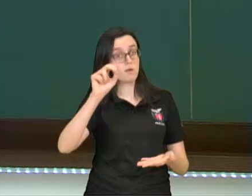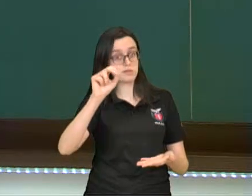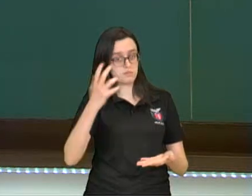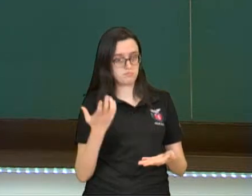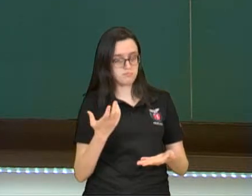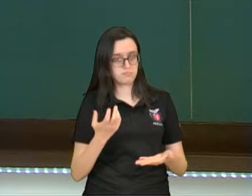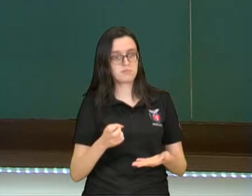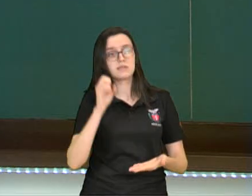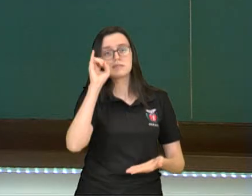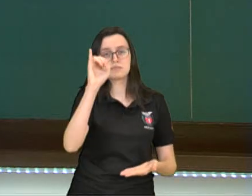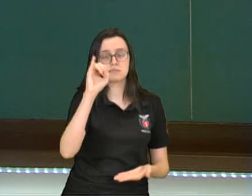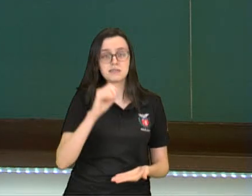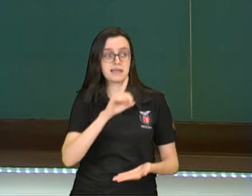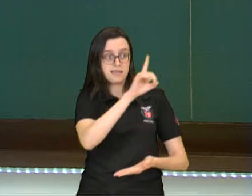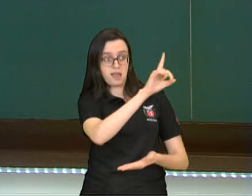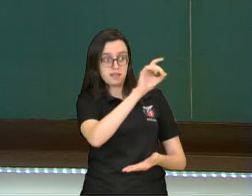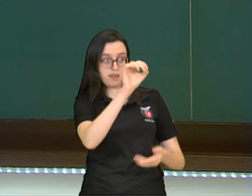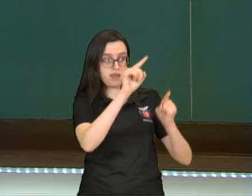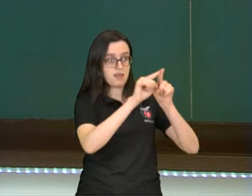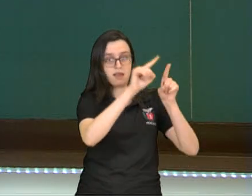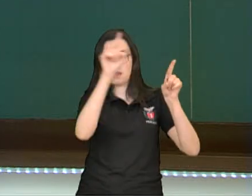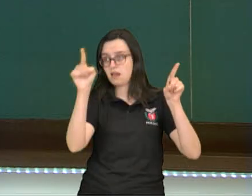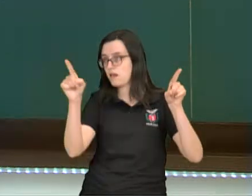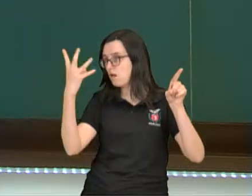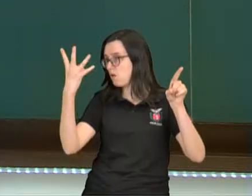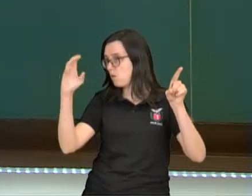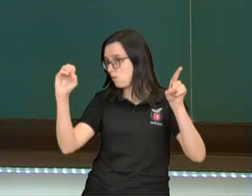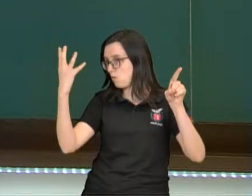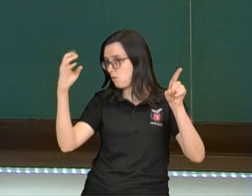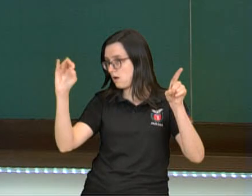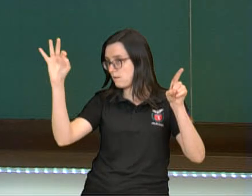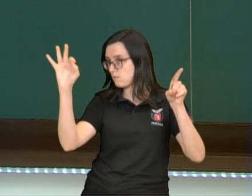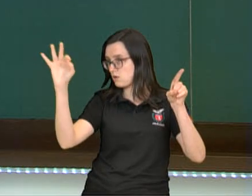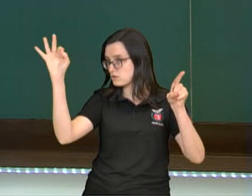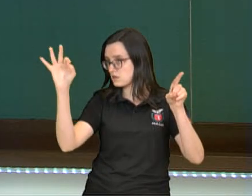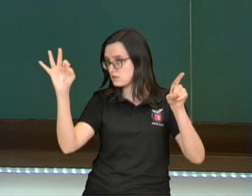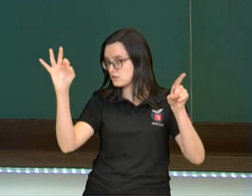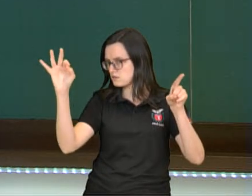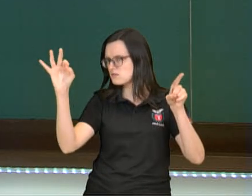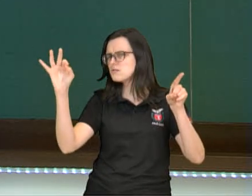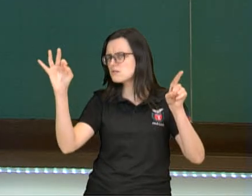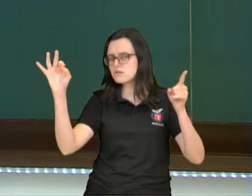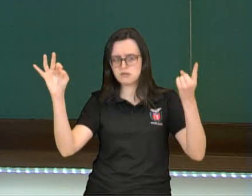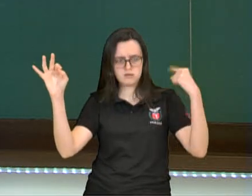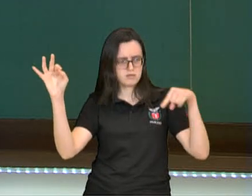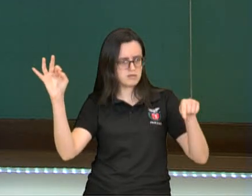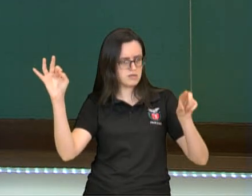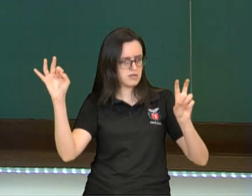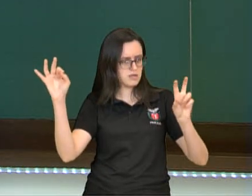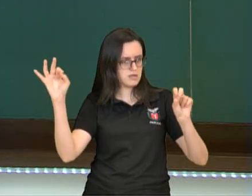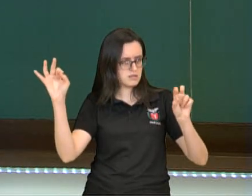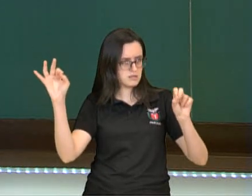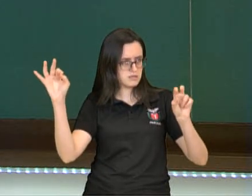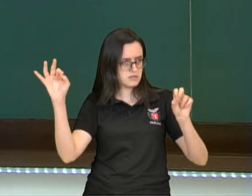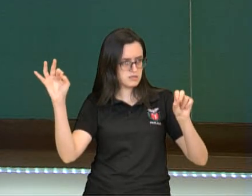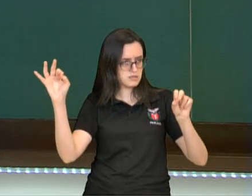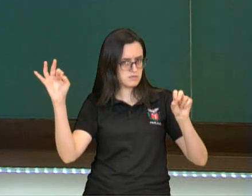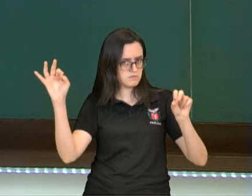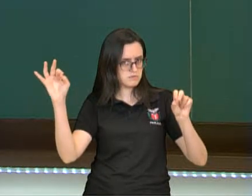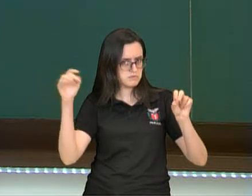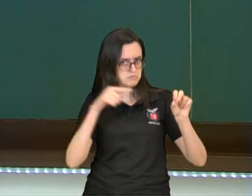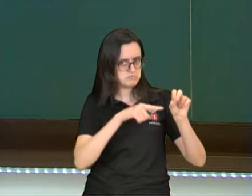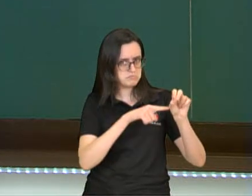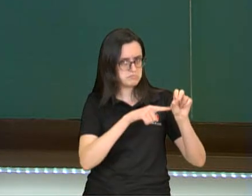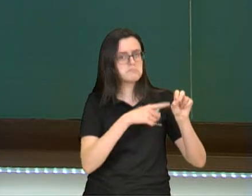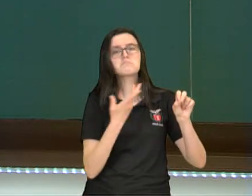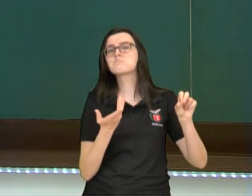se em 100 gramas eu tenho 40% de sódio, significa que teremos 40 gramas, porque ele está